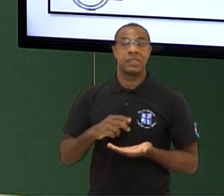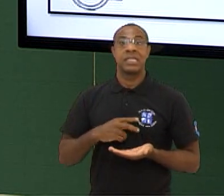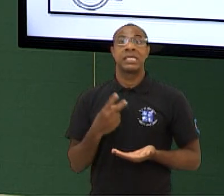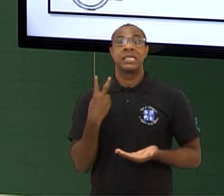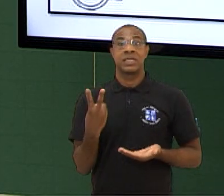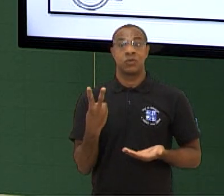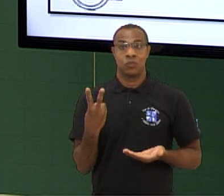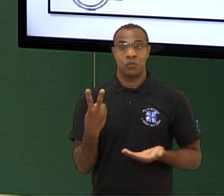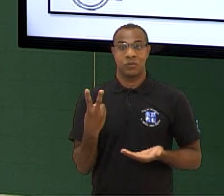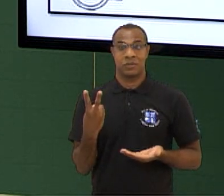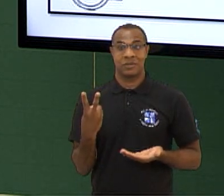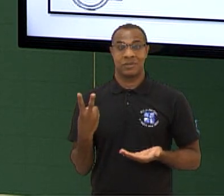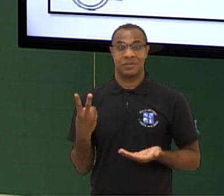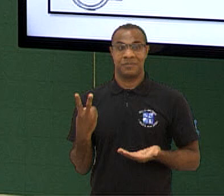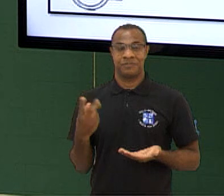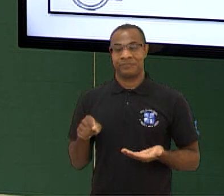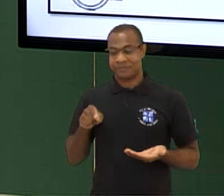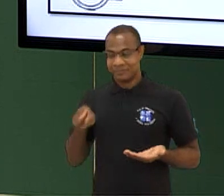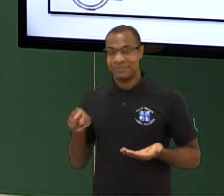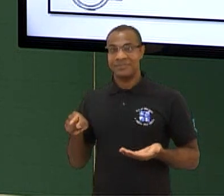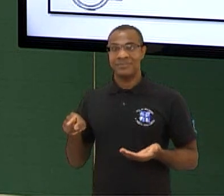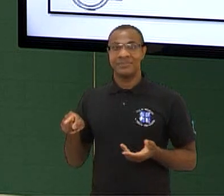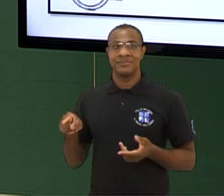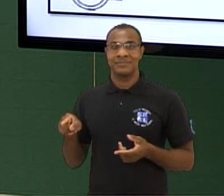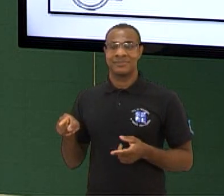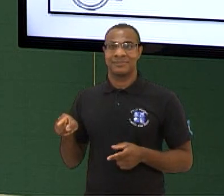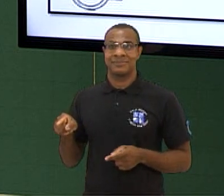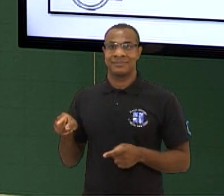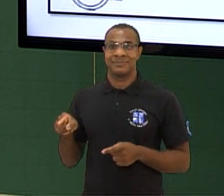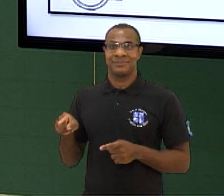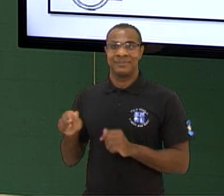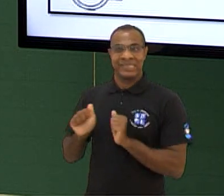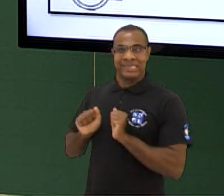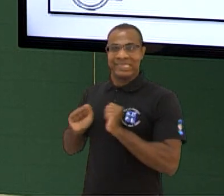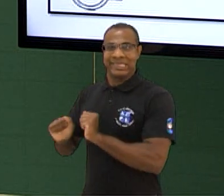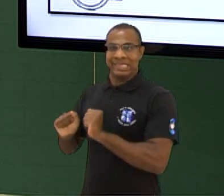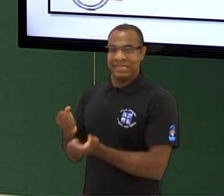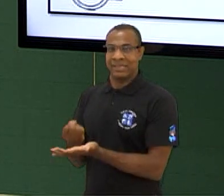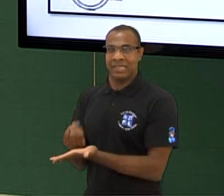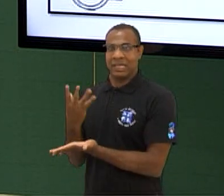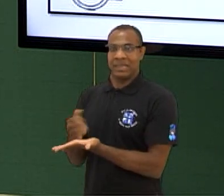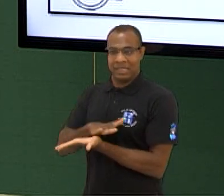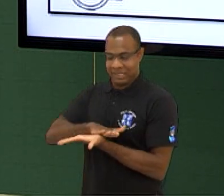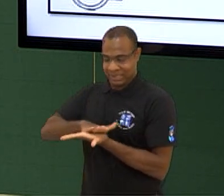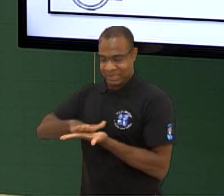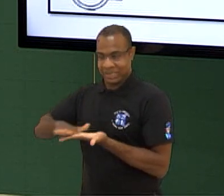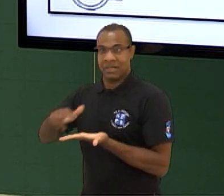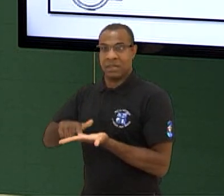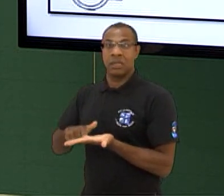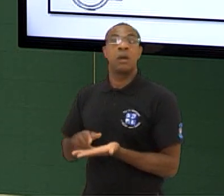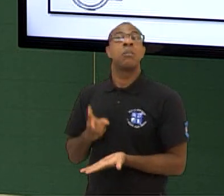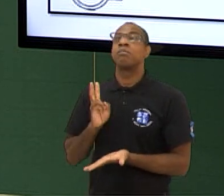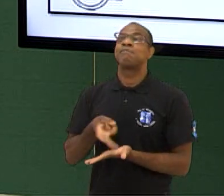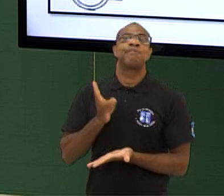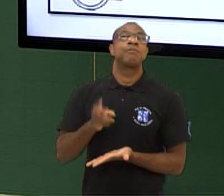duas forças de reação empurrando o veículo para frente. Pode ser o mesmo